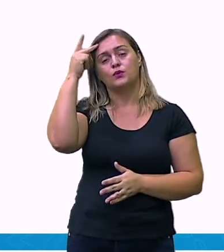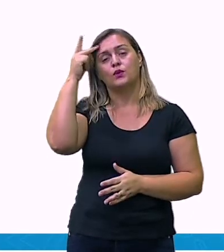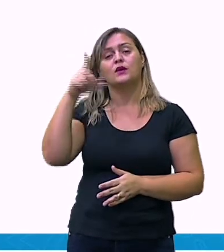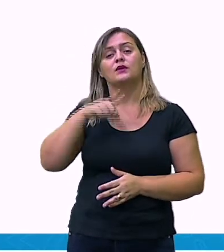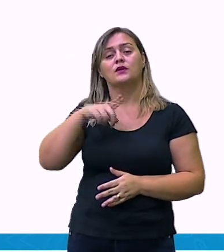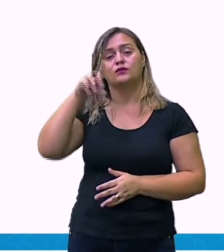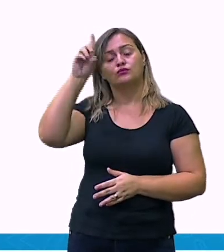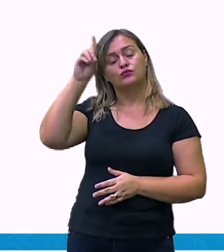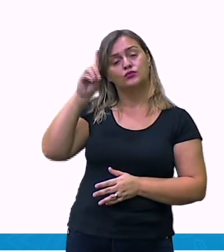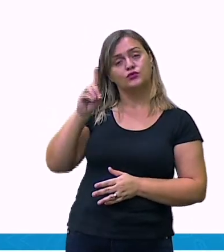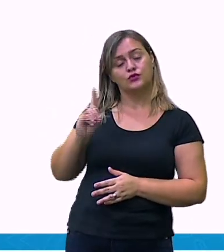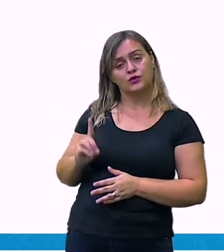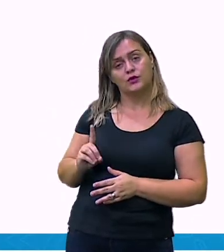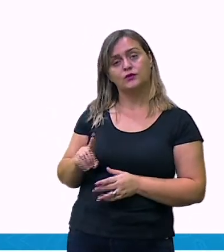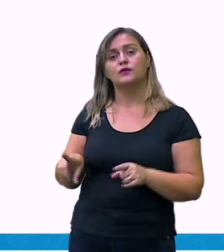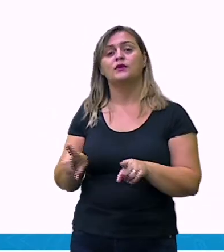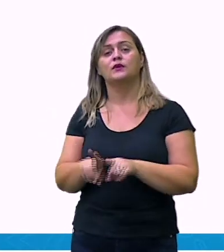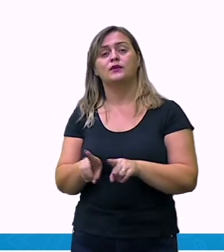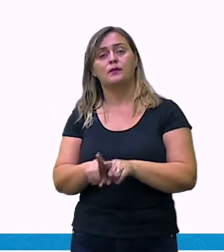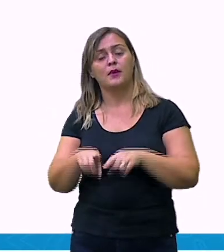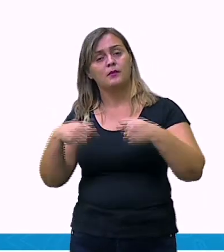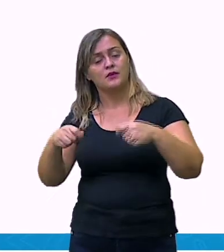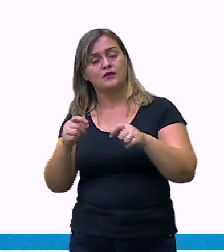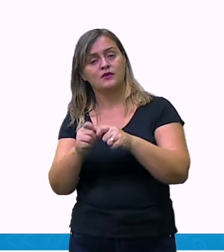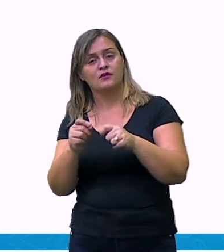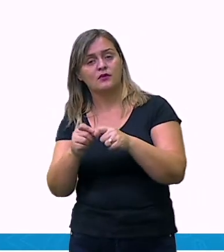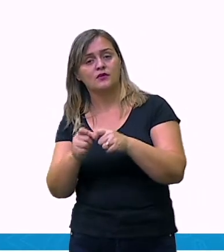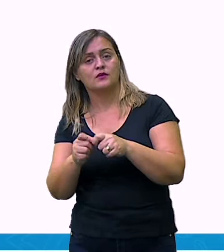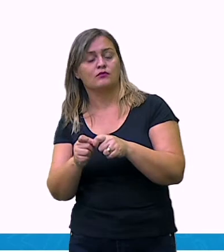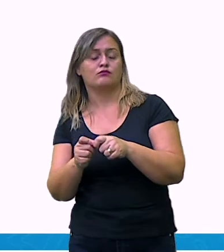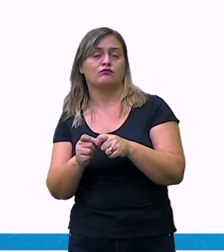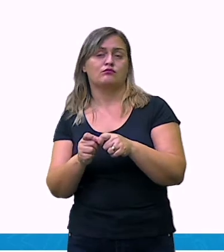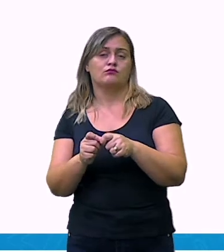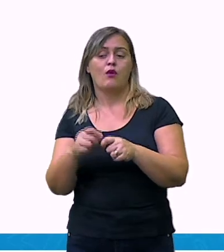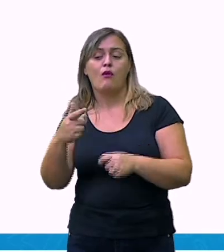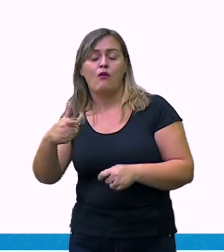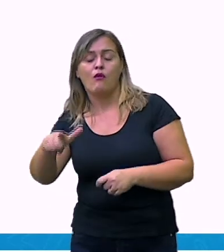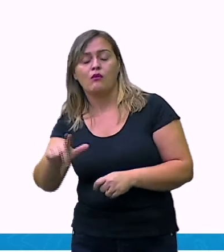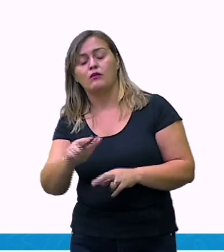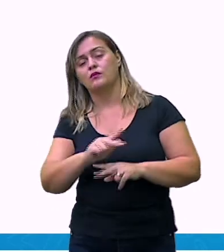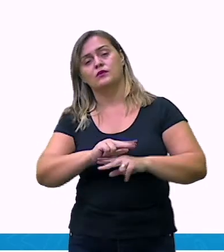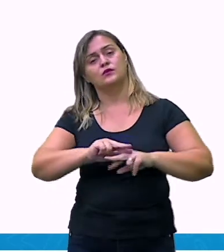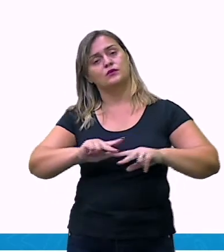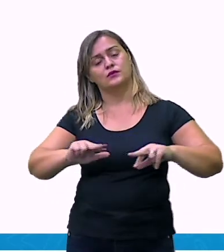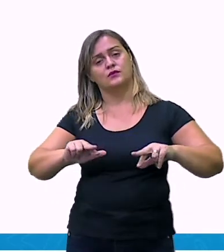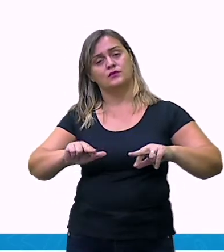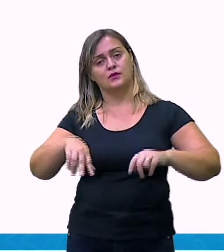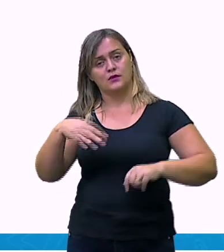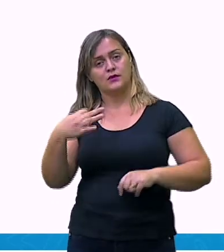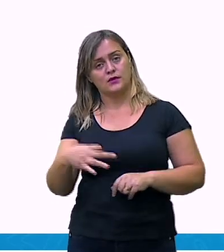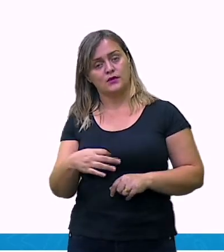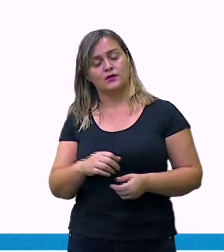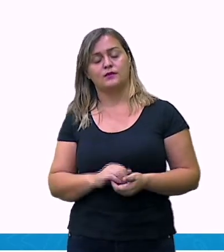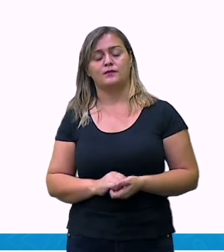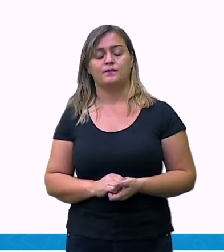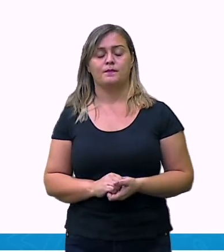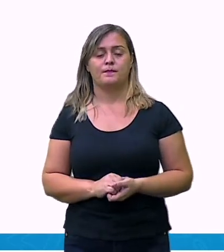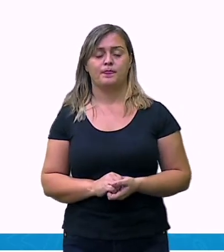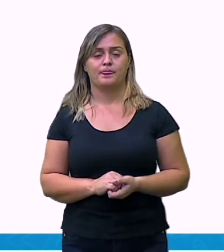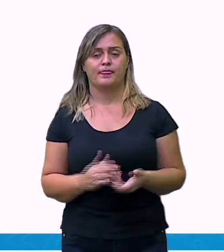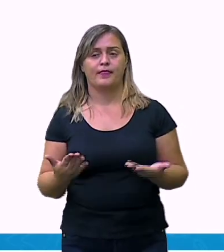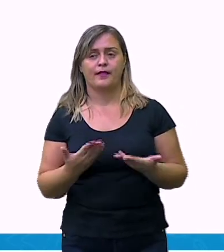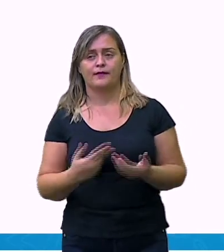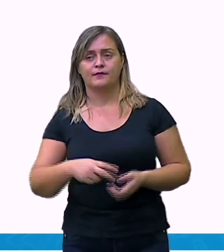direitos que eu encontro na declaração, ela vem acompanhada de deveres, certo? Questão